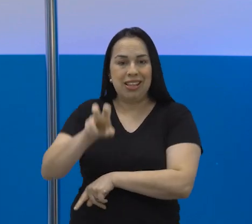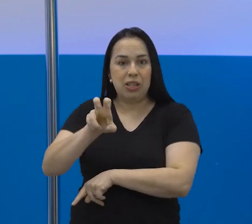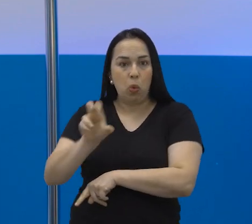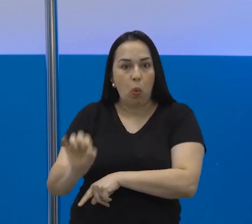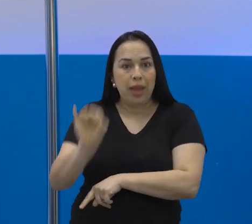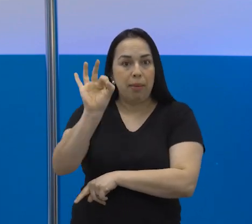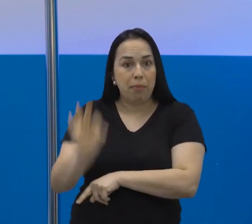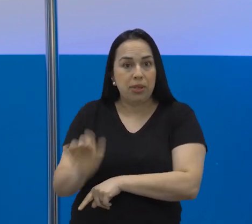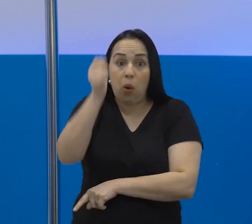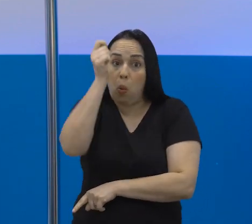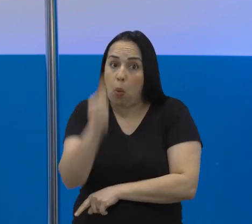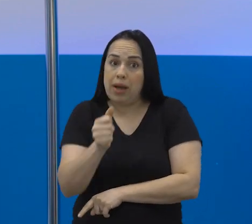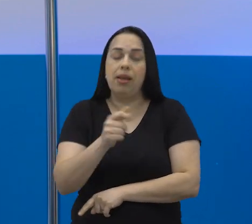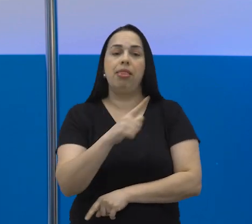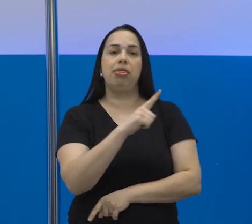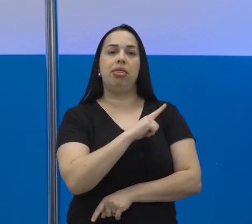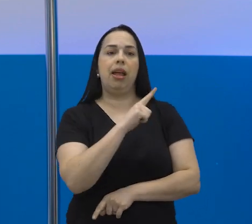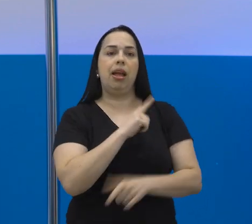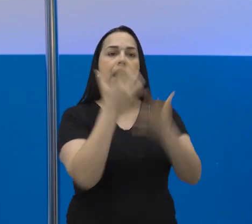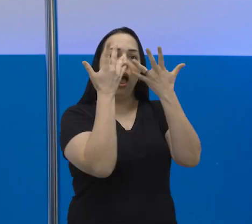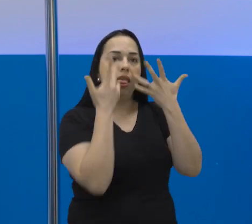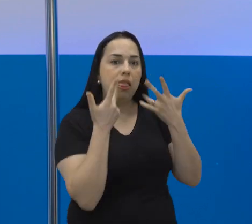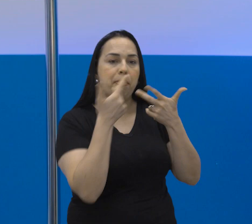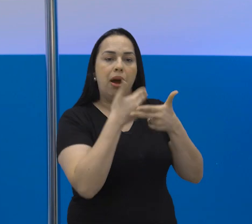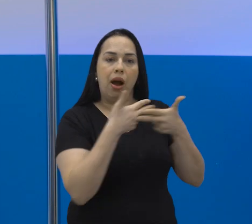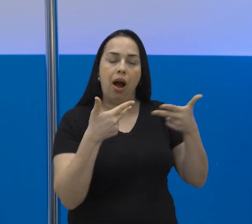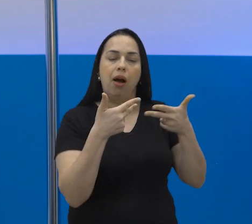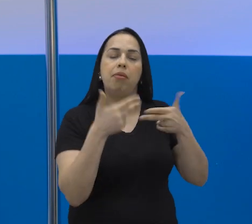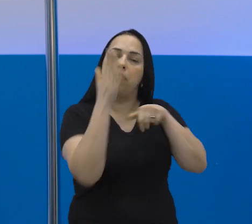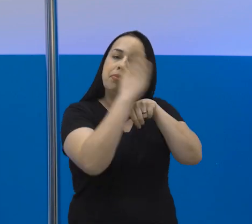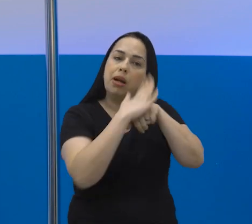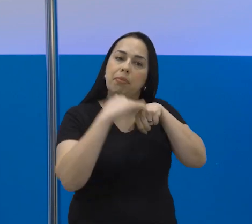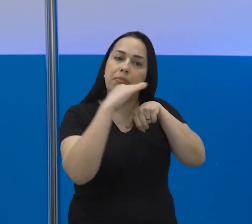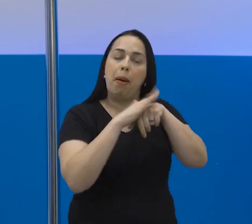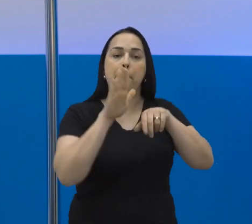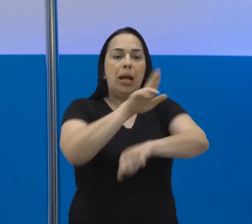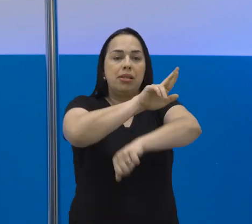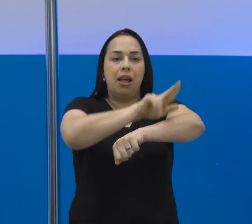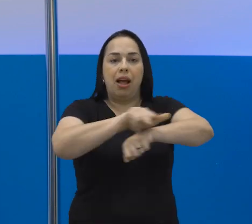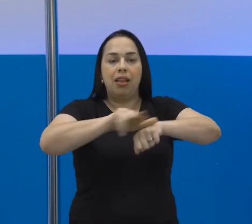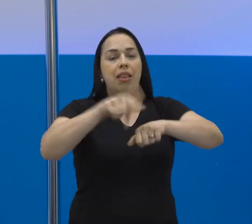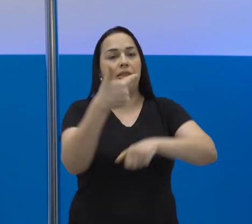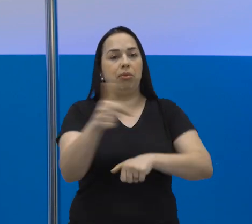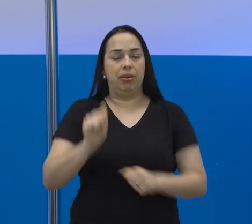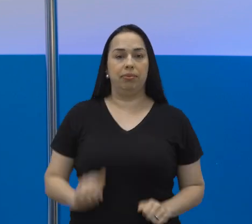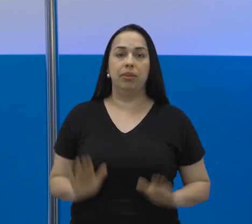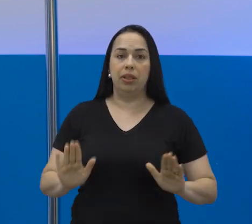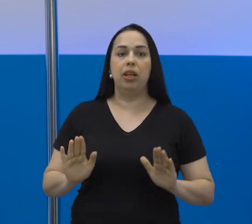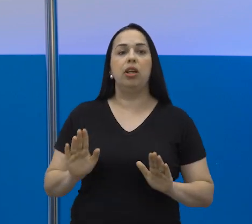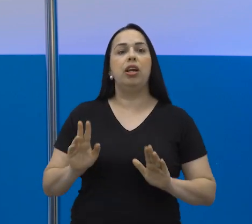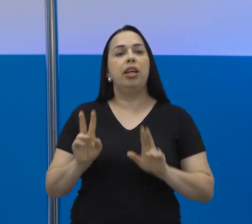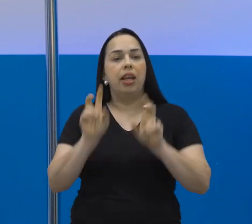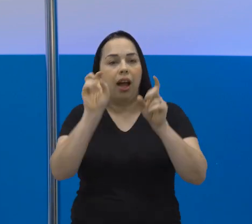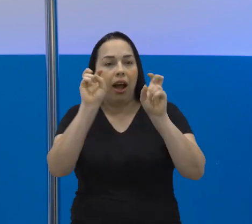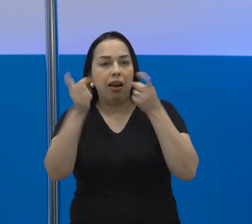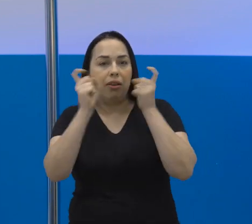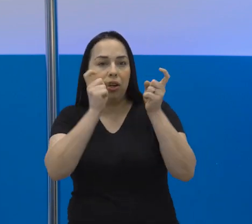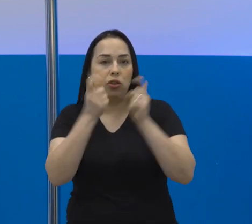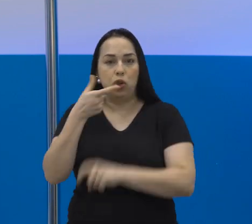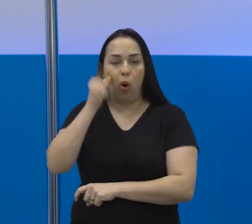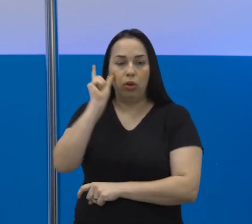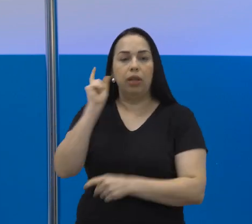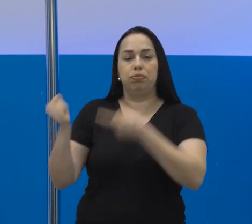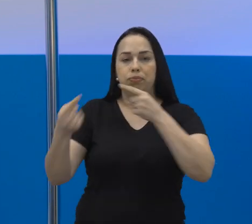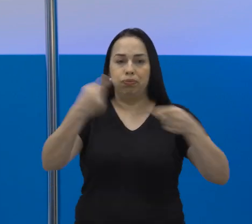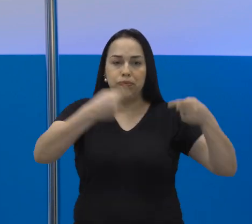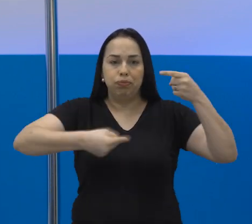quase metade dos brasileiros tem pets sem raça definida. E durante a sessão de Câmara realizada nesta terça-feira,